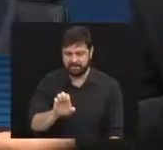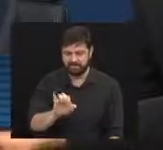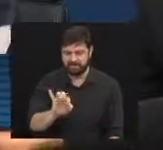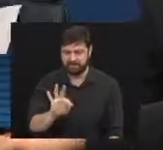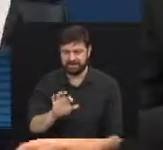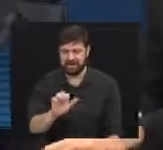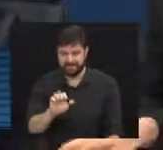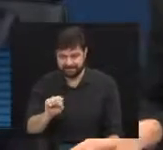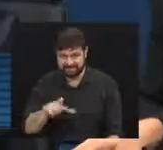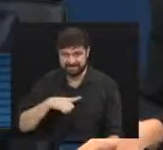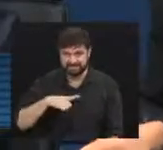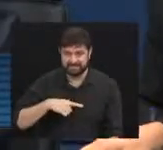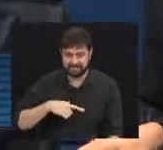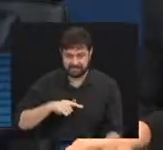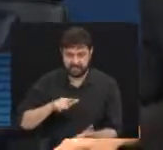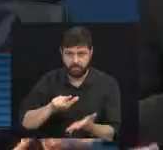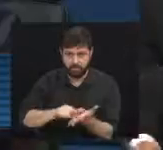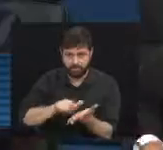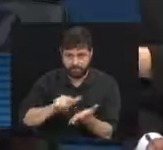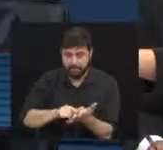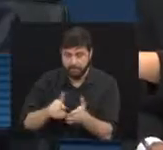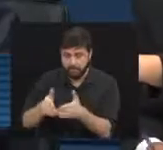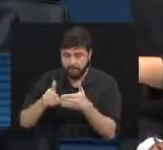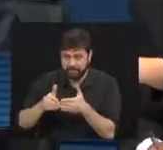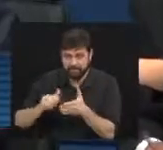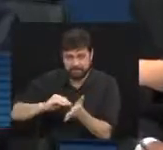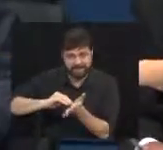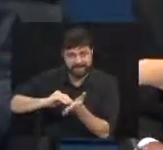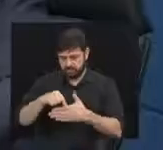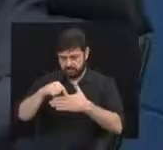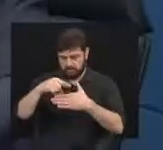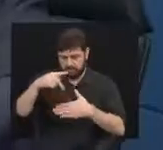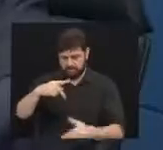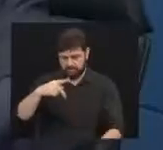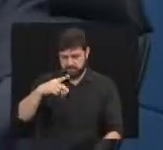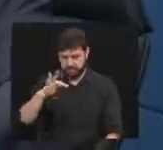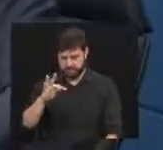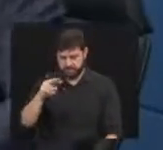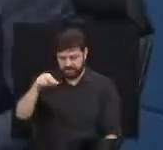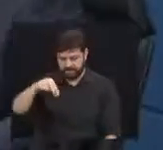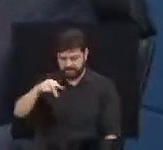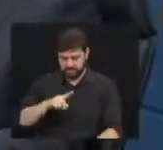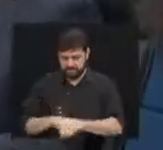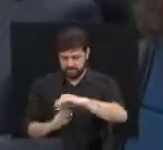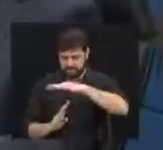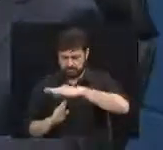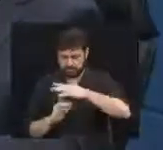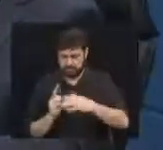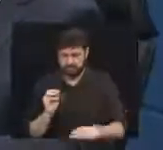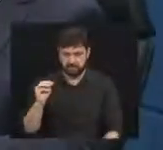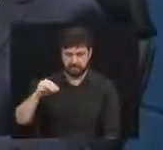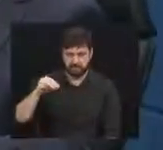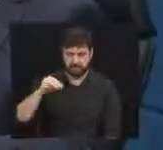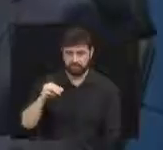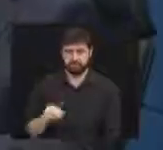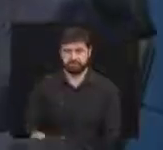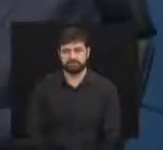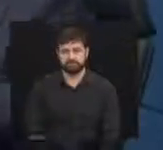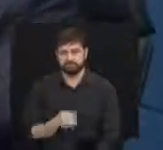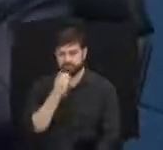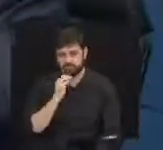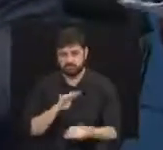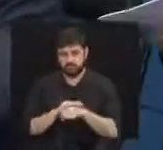pauta desta primeira reunião ordinária estavam 10 projetos para votação. 4 foram aprovados, 5 adiados na discussão